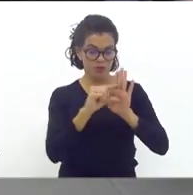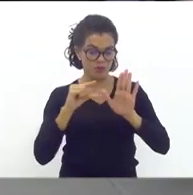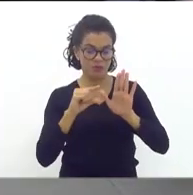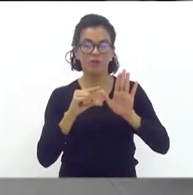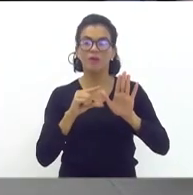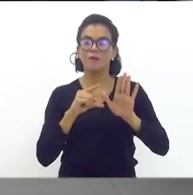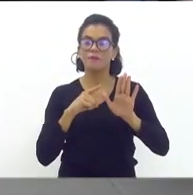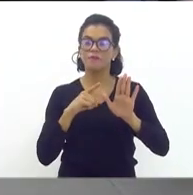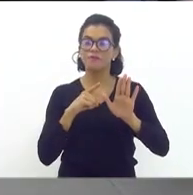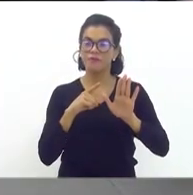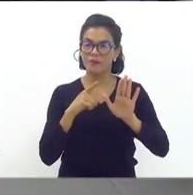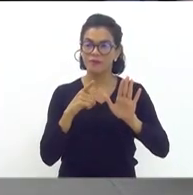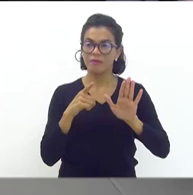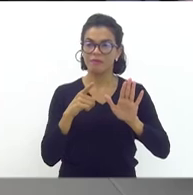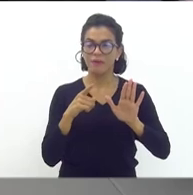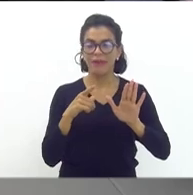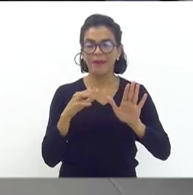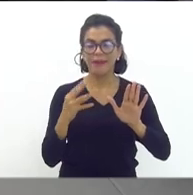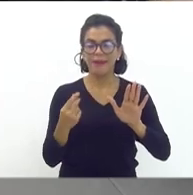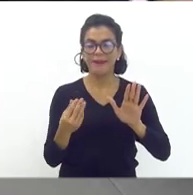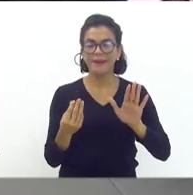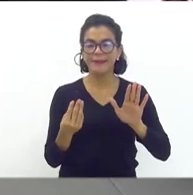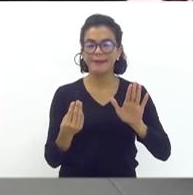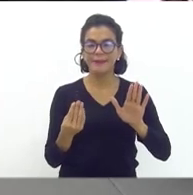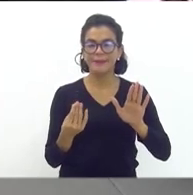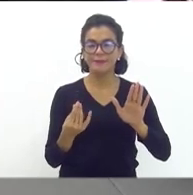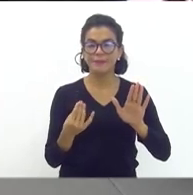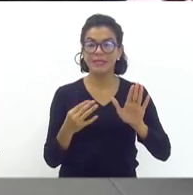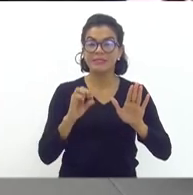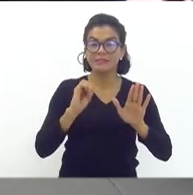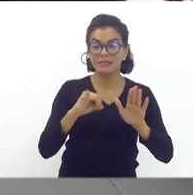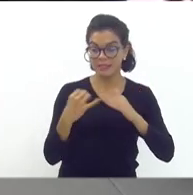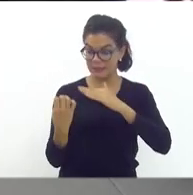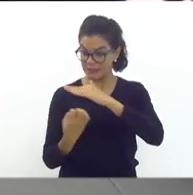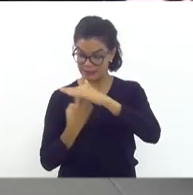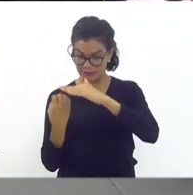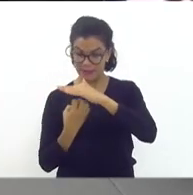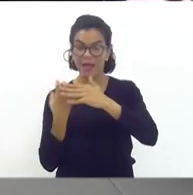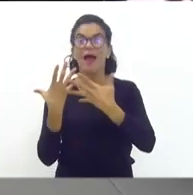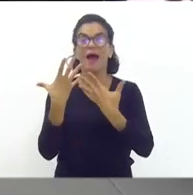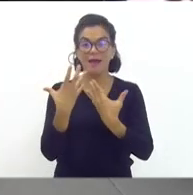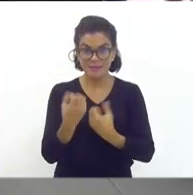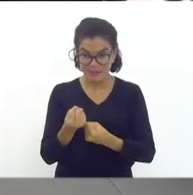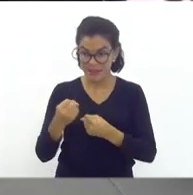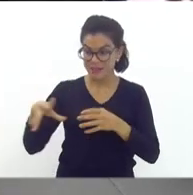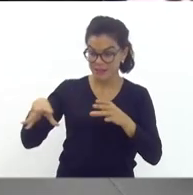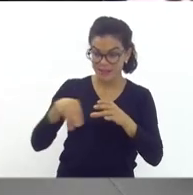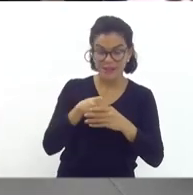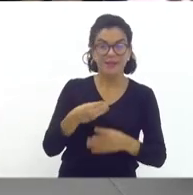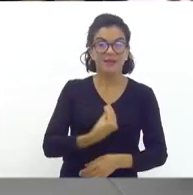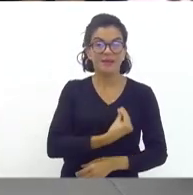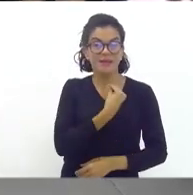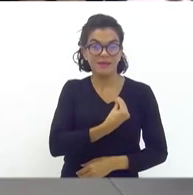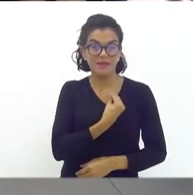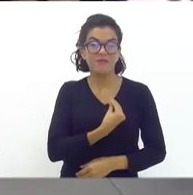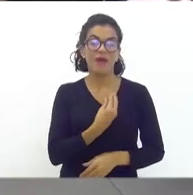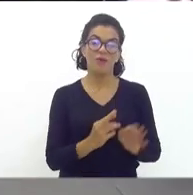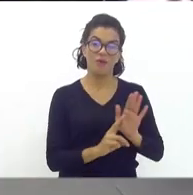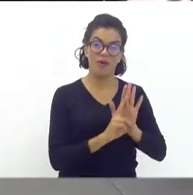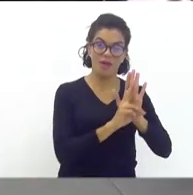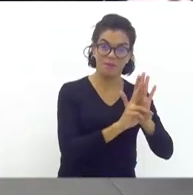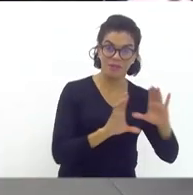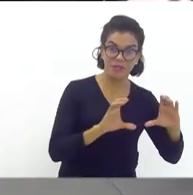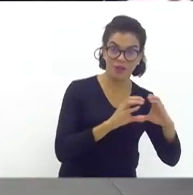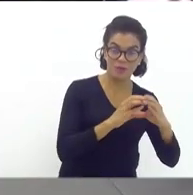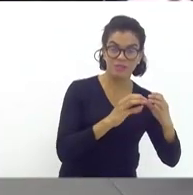e é caso agência aceite participar ela irá com representante da câmara